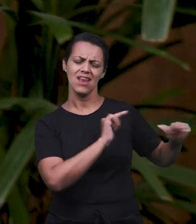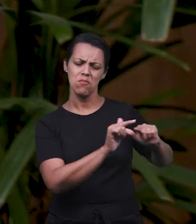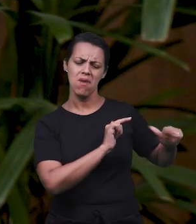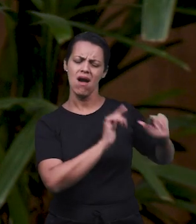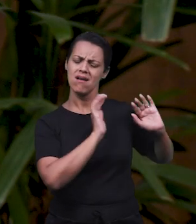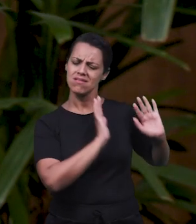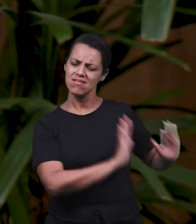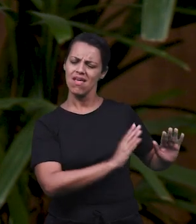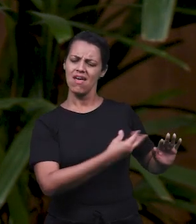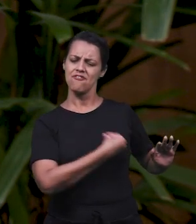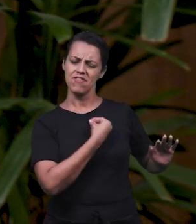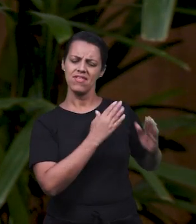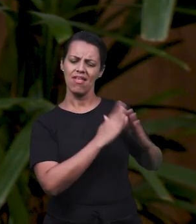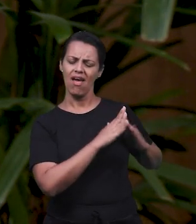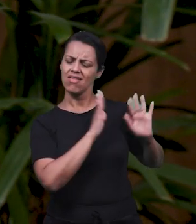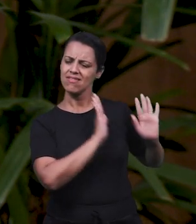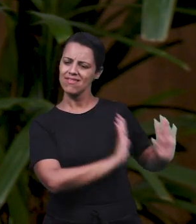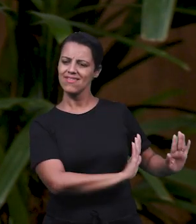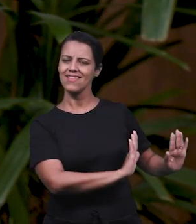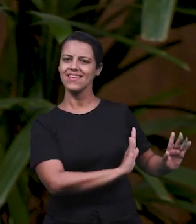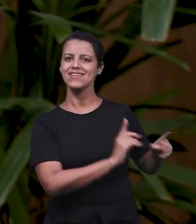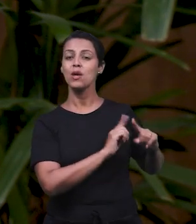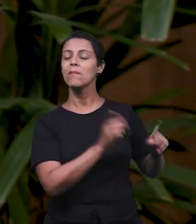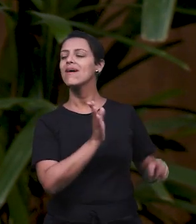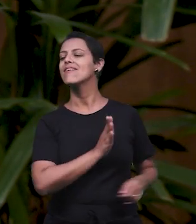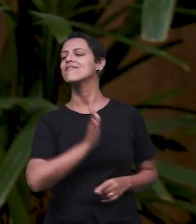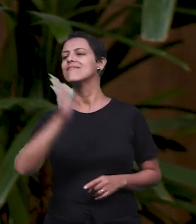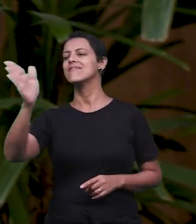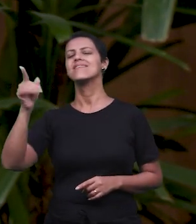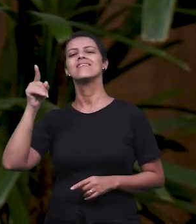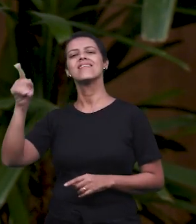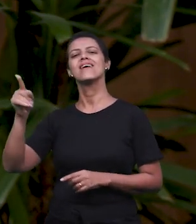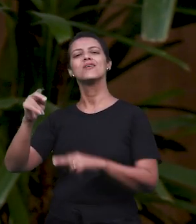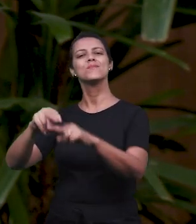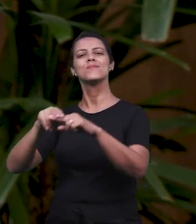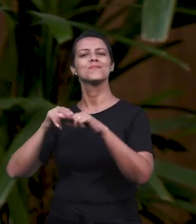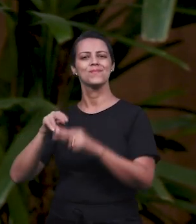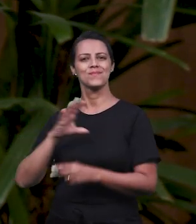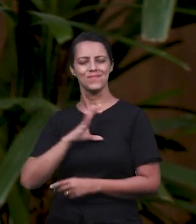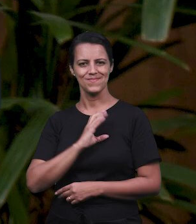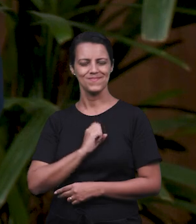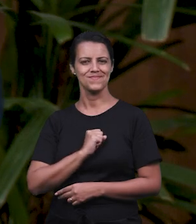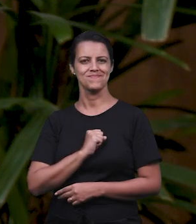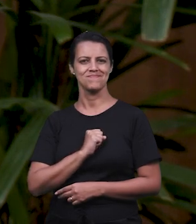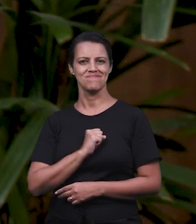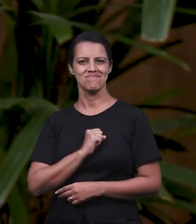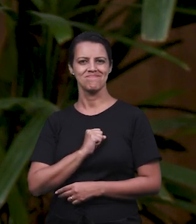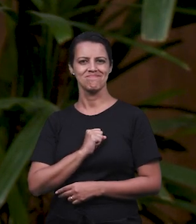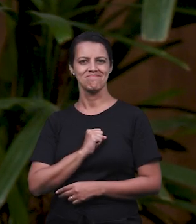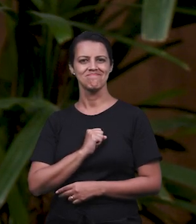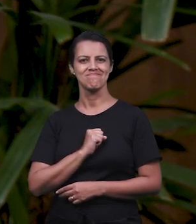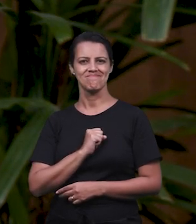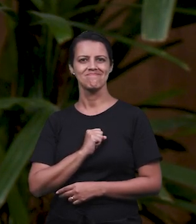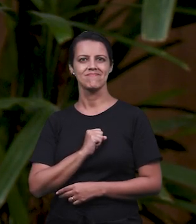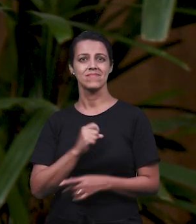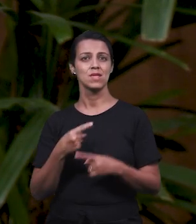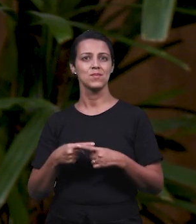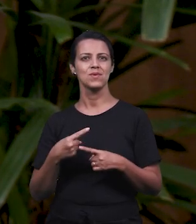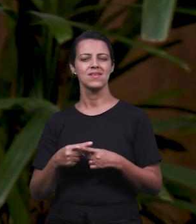né, e fazem com amor, porque eles voltam, né,